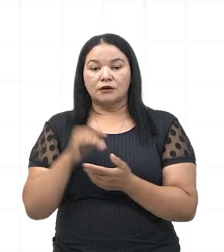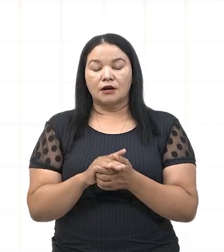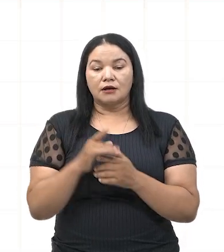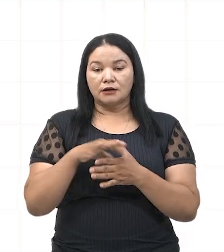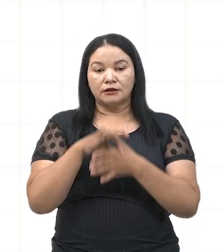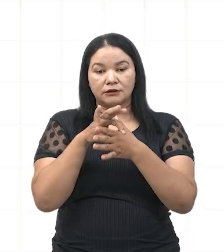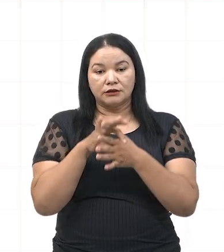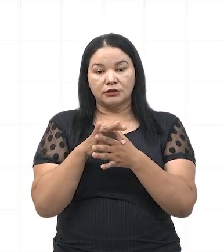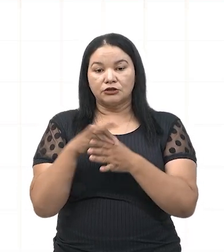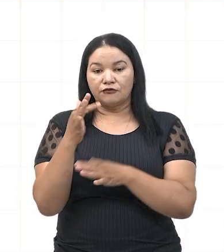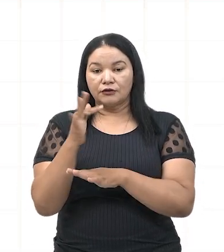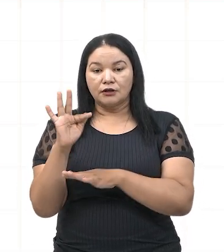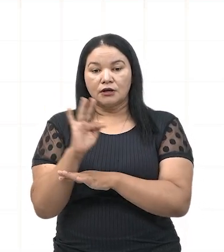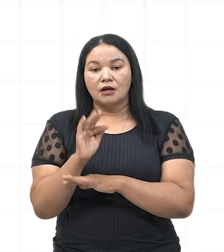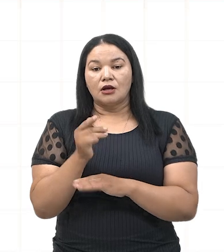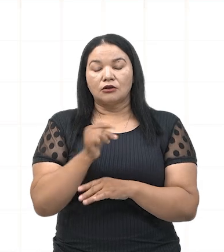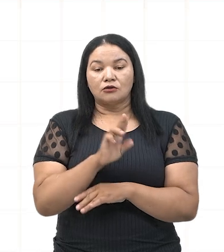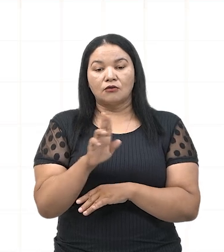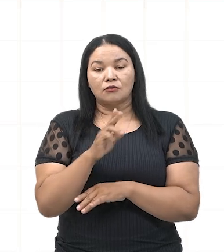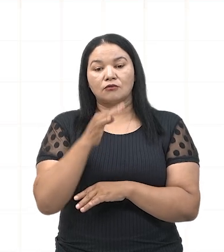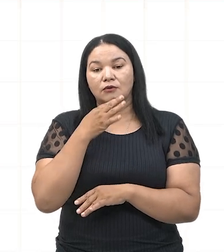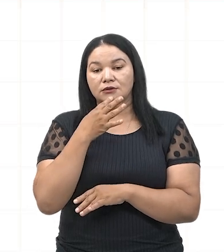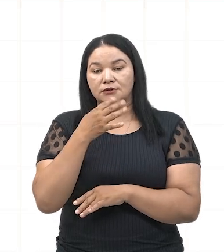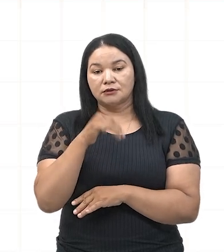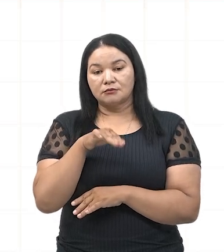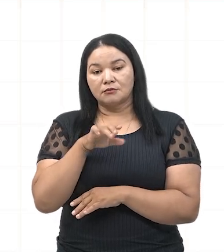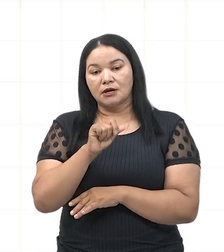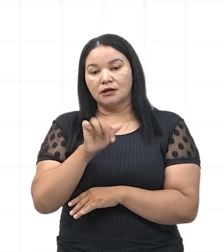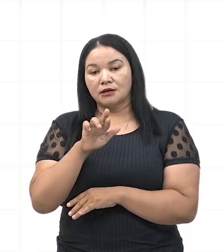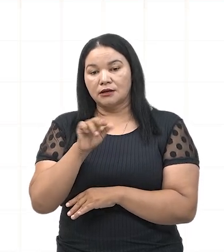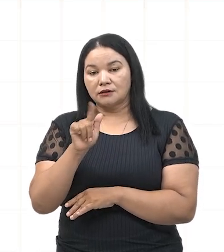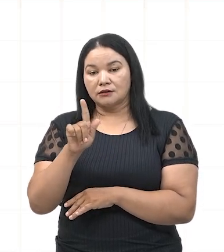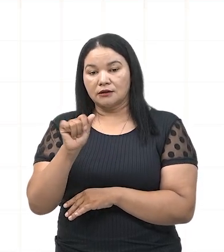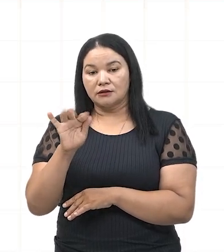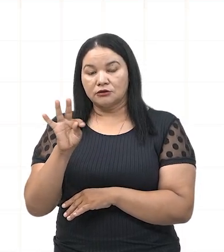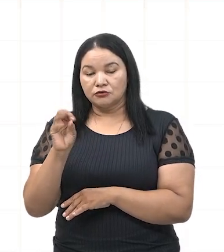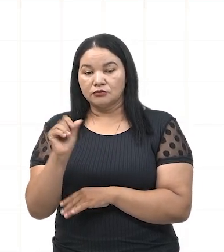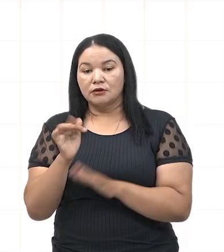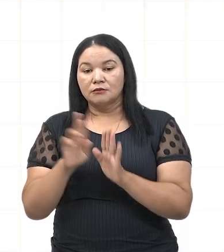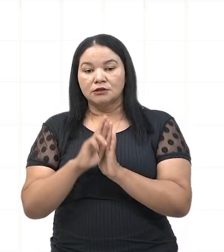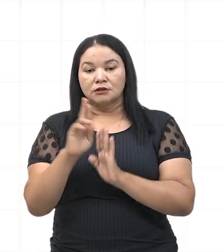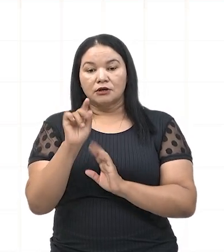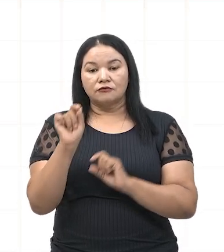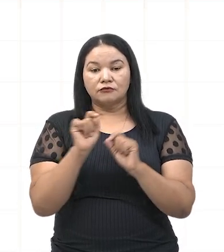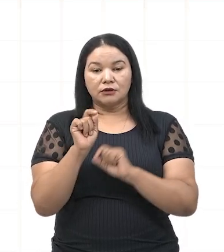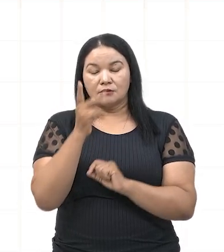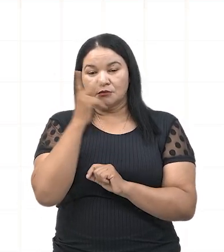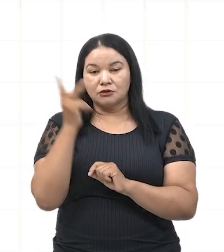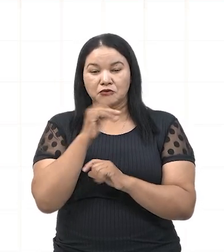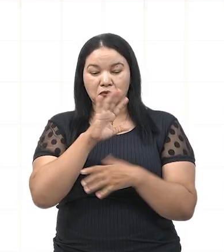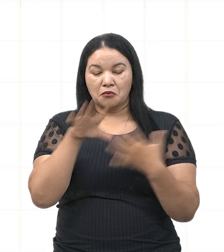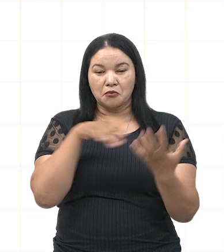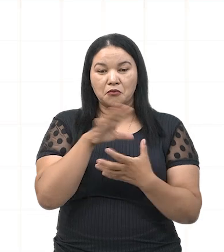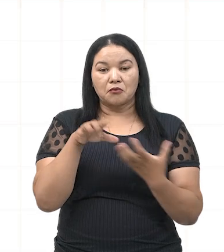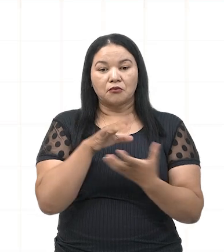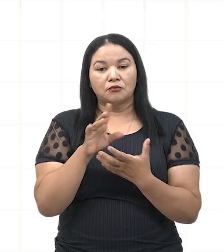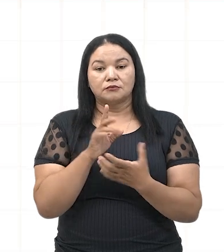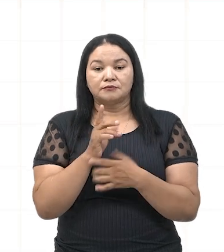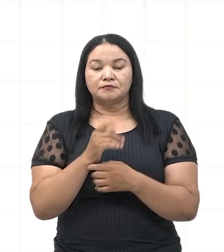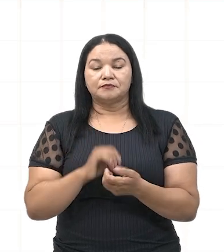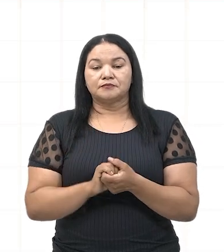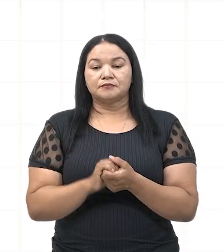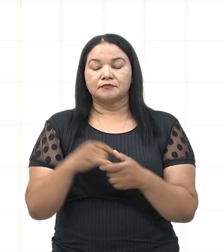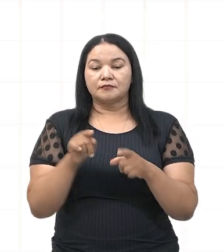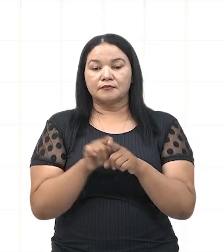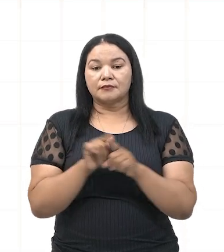eram conhecidos como maragatos, e representava os revoltosos sulistas. Então, quando se fala de federalista, está se falando